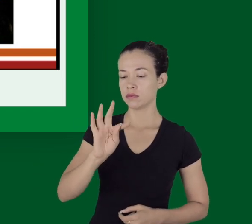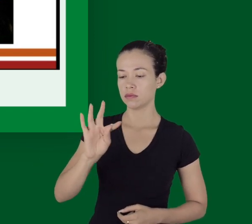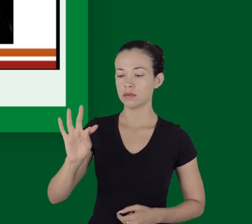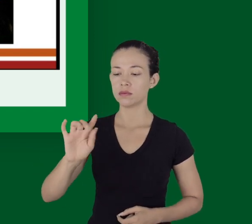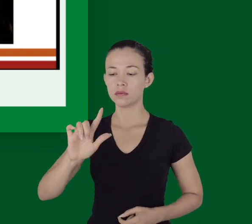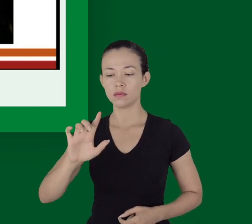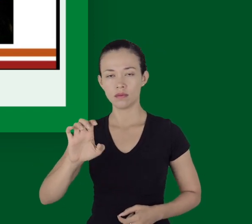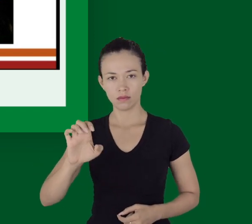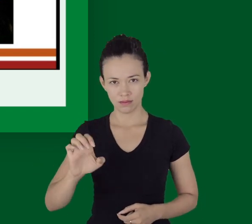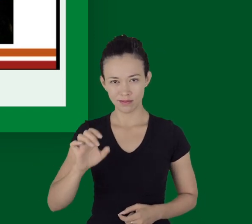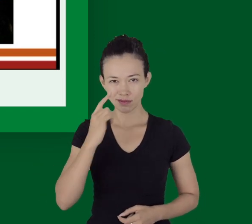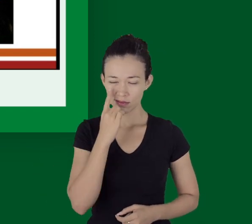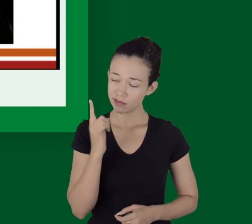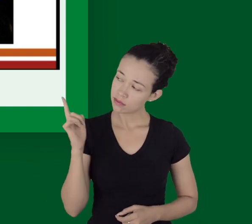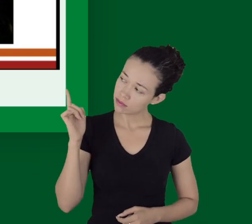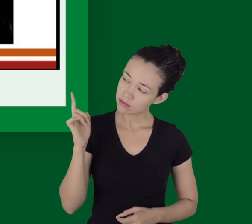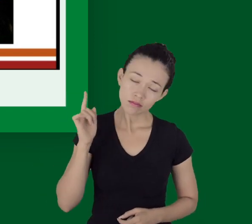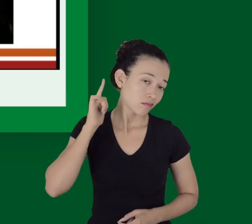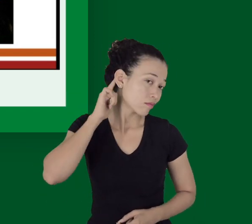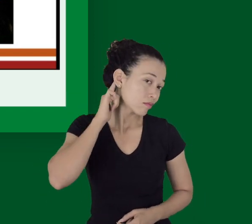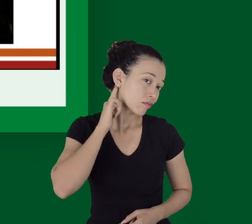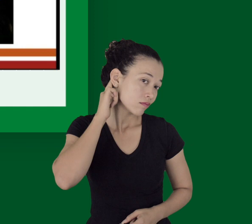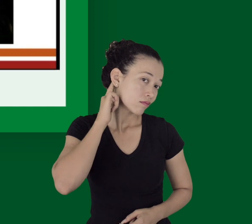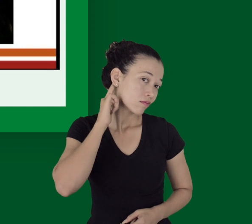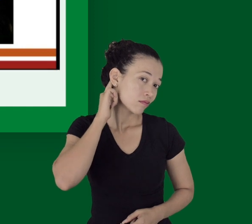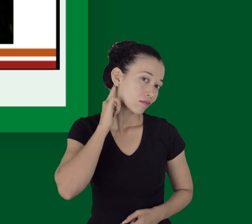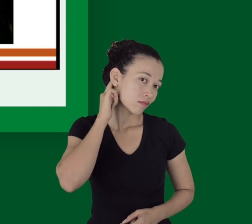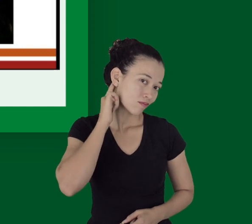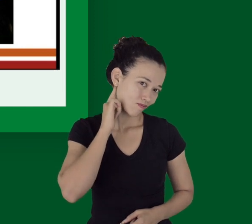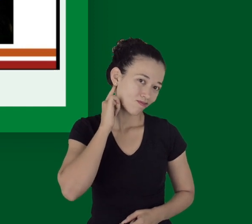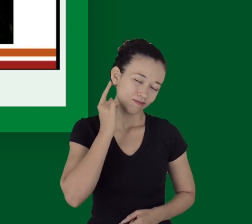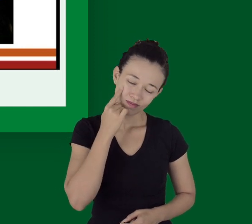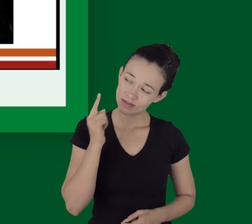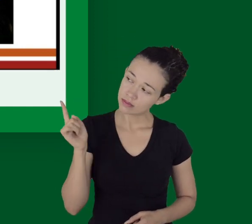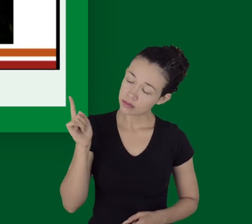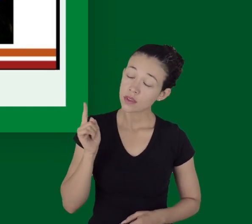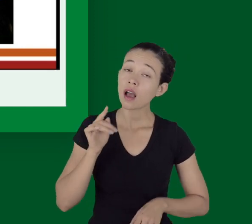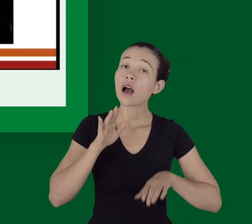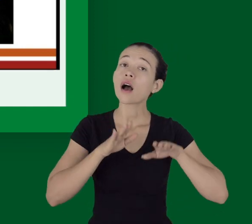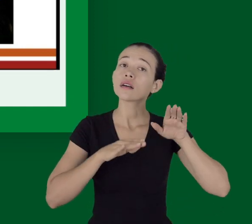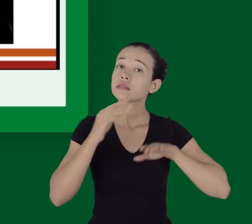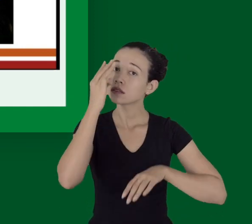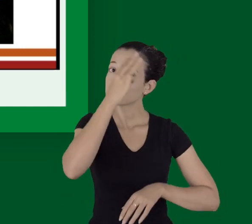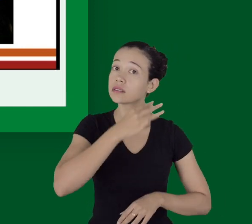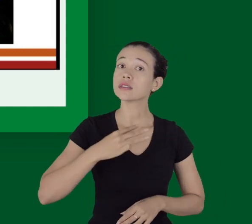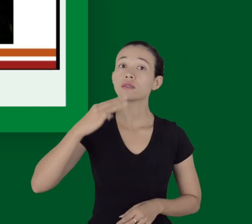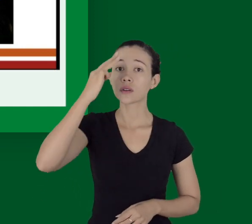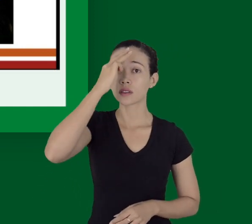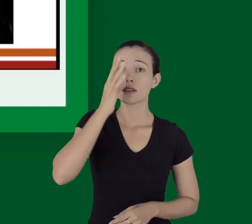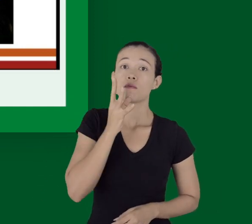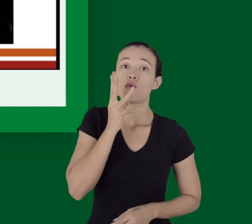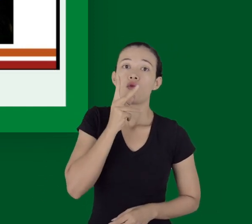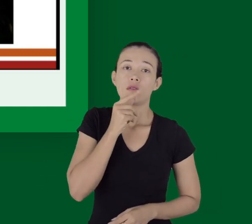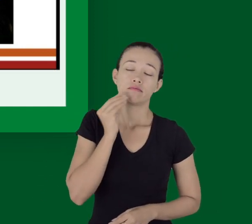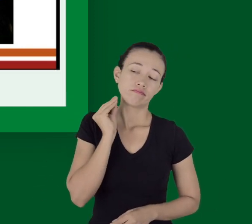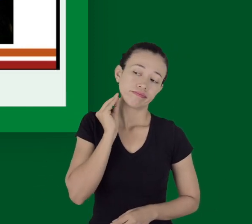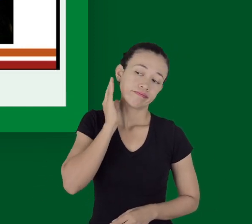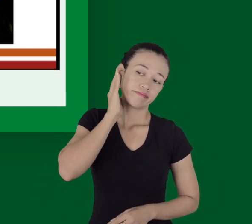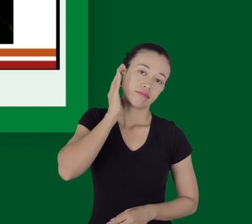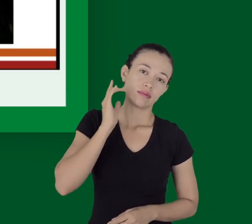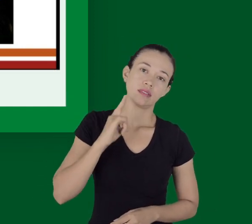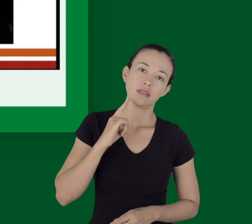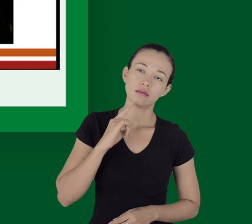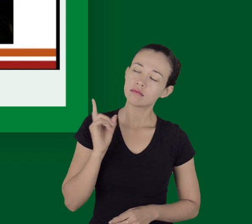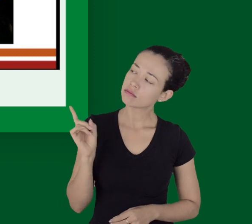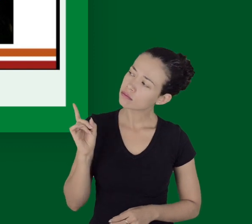auricular, na região aí do mastóide, ele pode demorar umas 3 horas para evoluir. Tá?